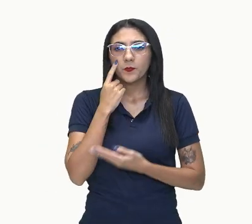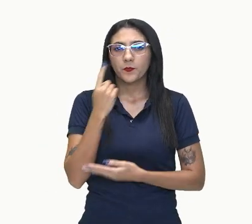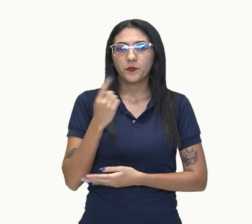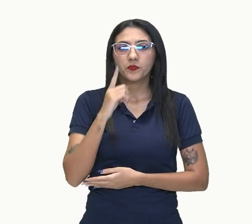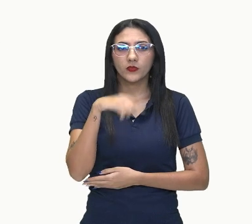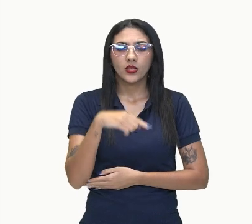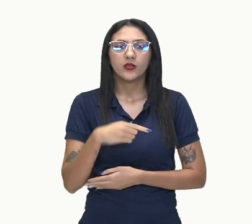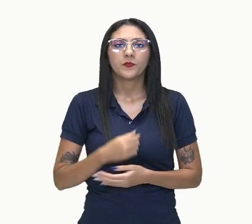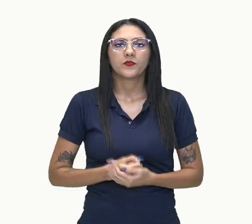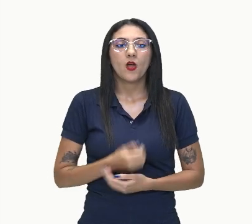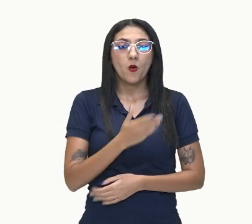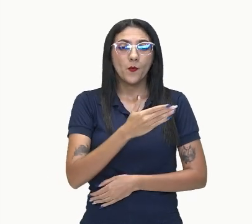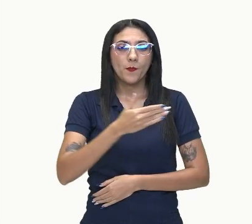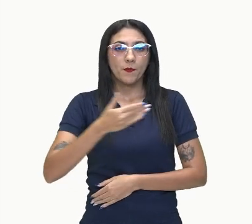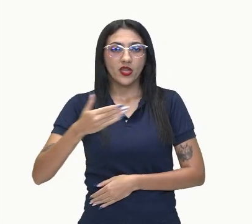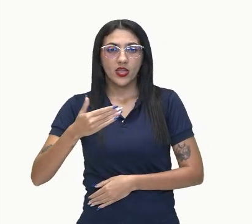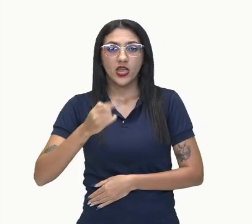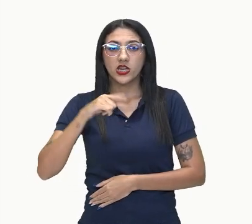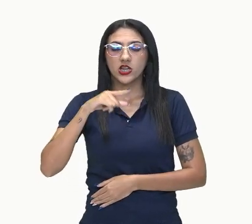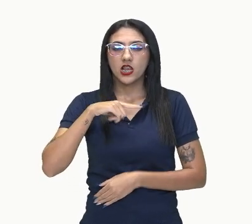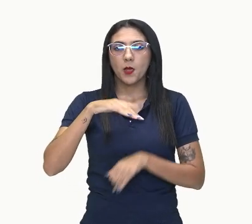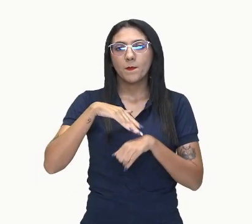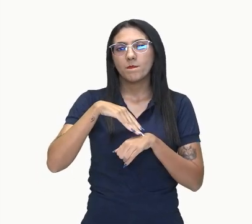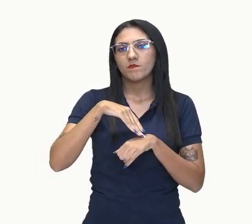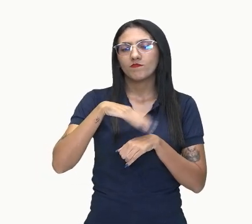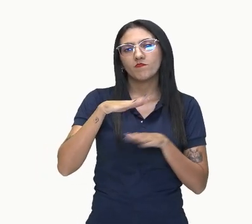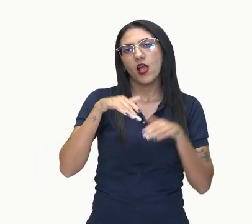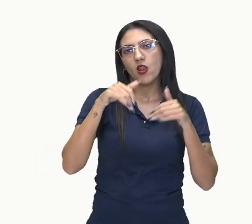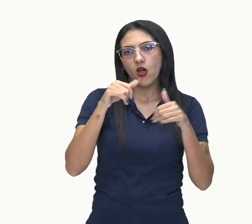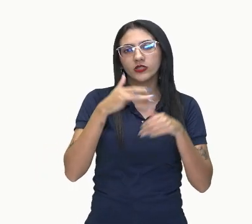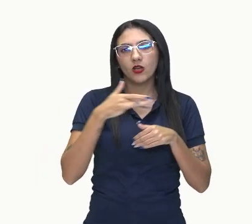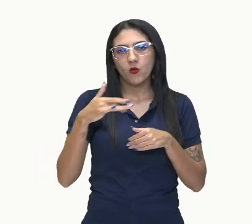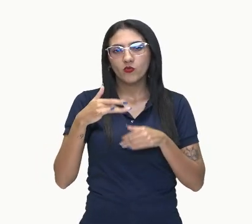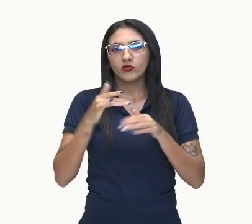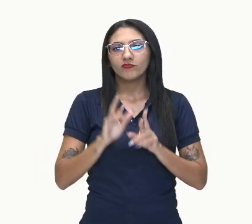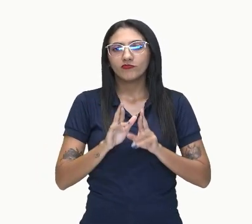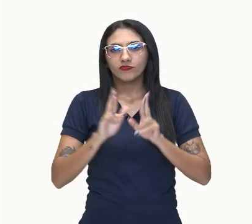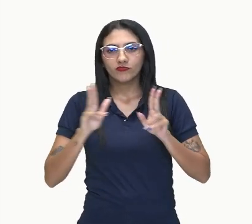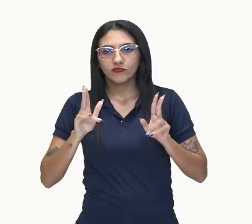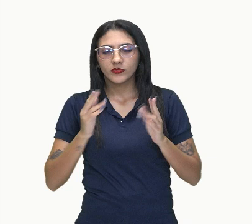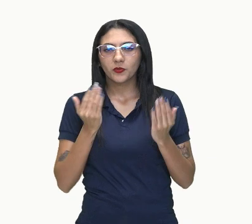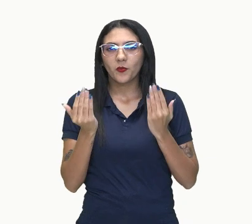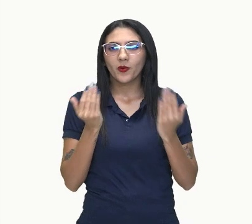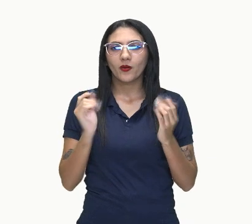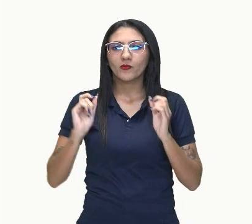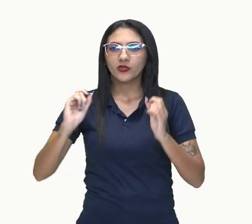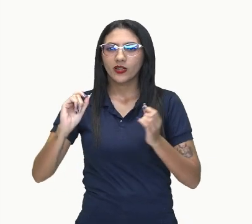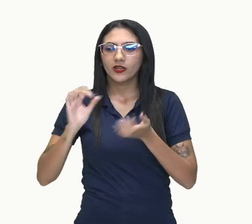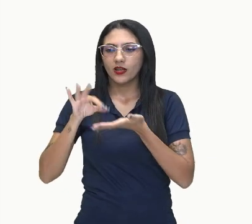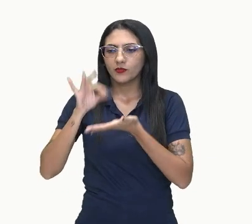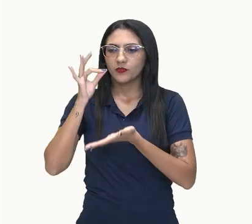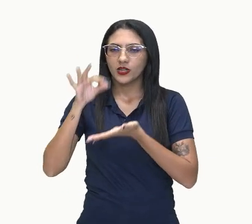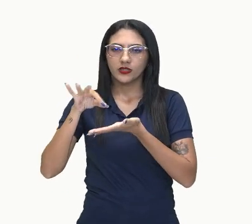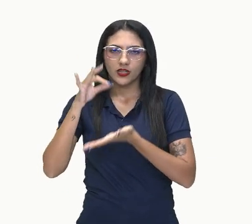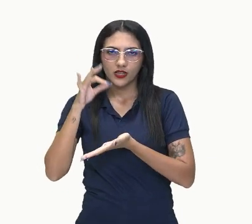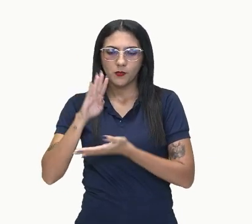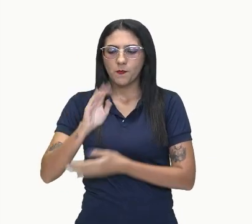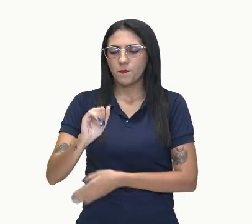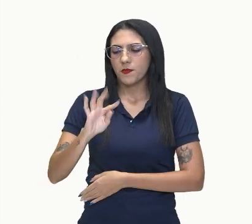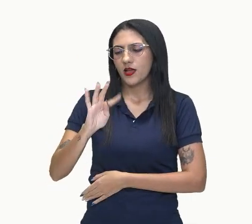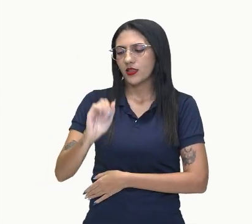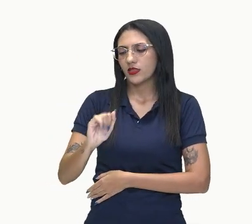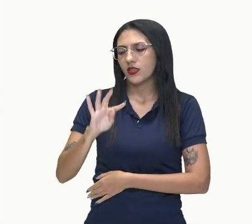Fish é mais saudável que French fries, que são as batatas